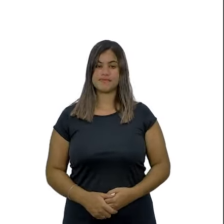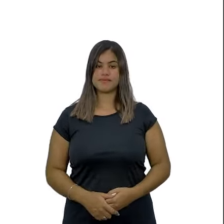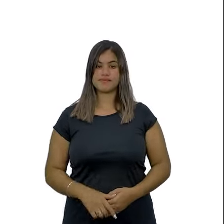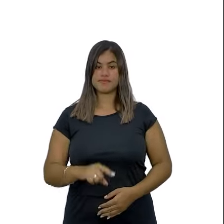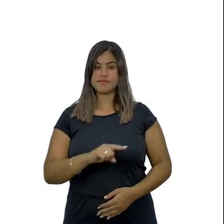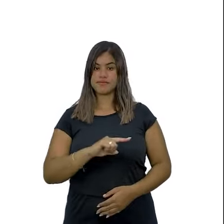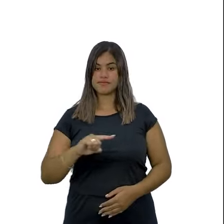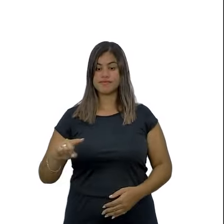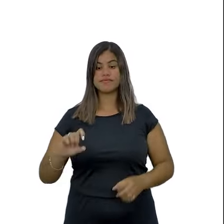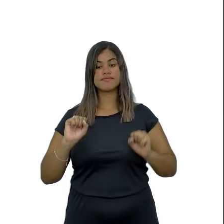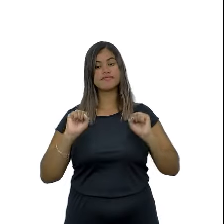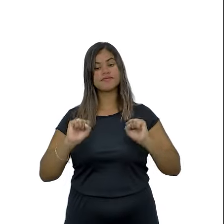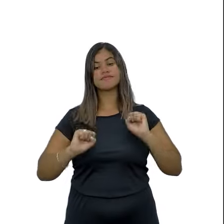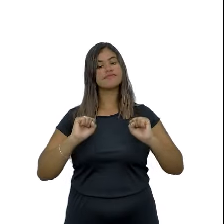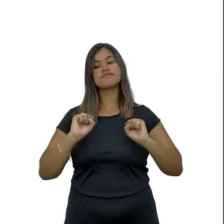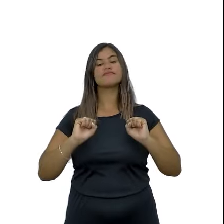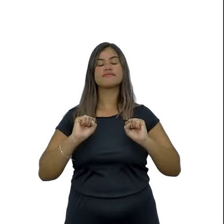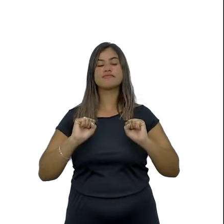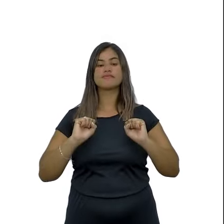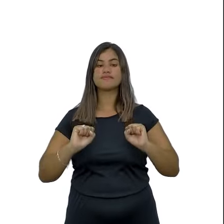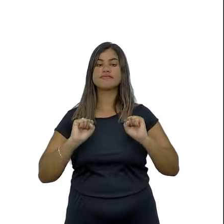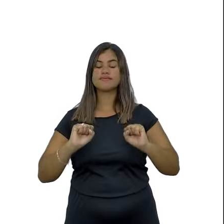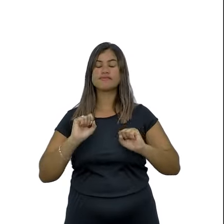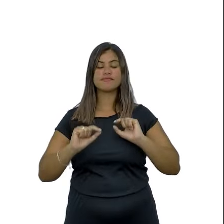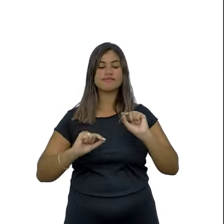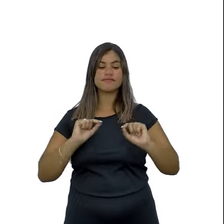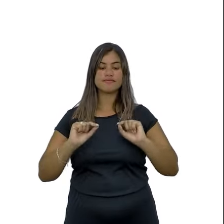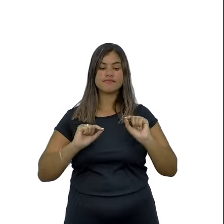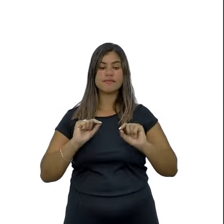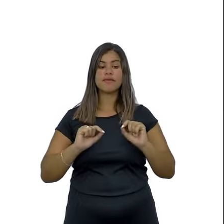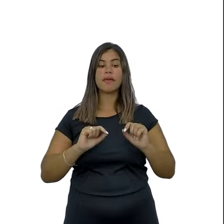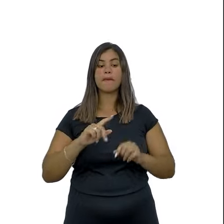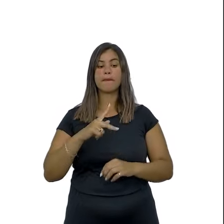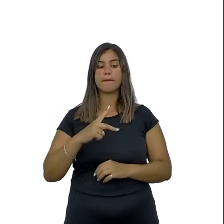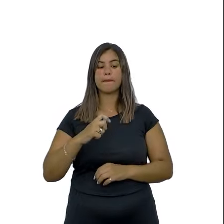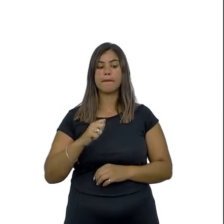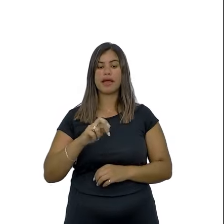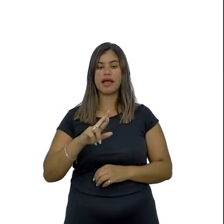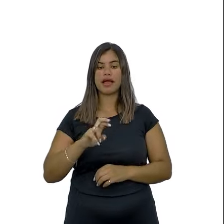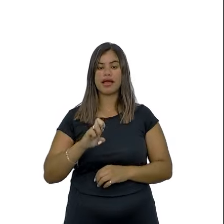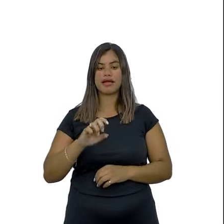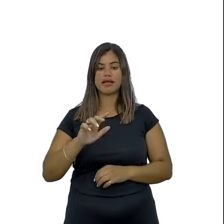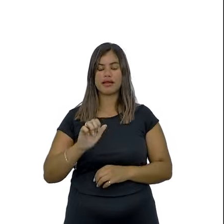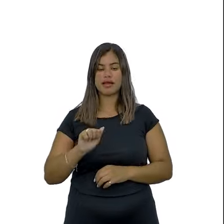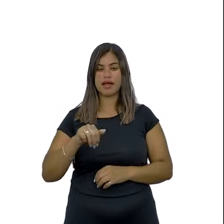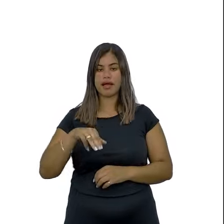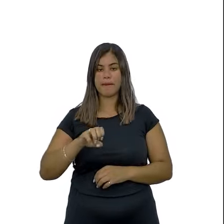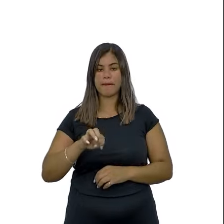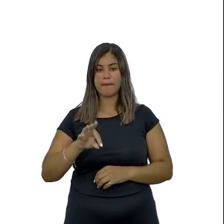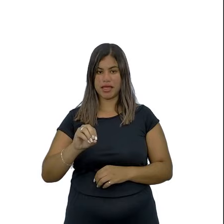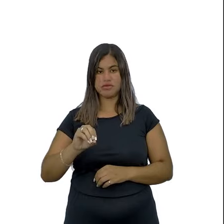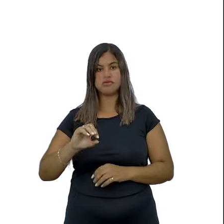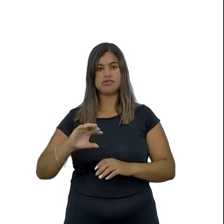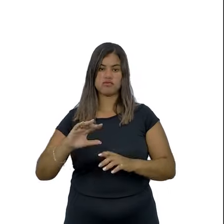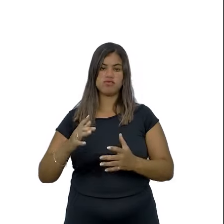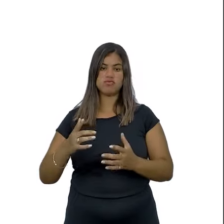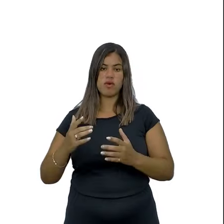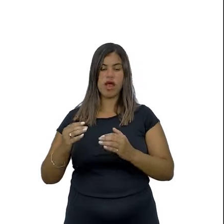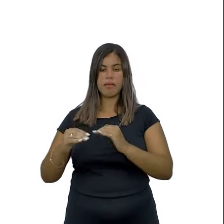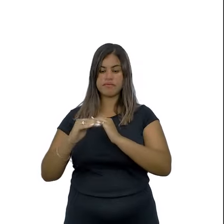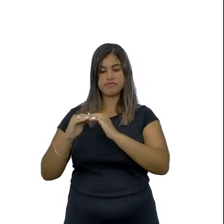Eles podem utilizar, então, o pareamento ou o agrupamento. É importante socializar